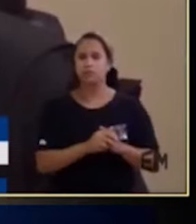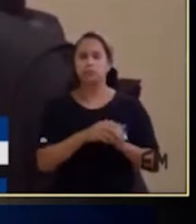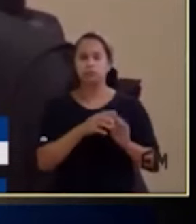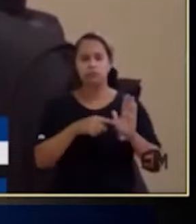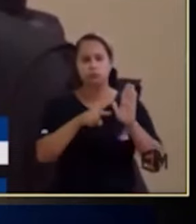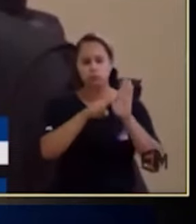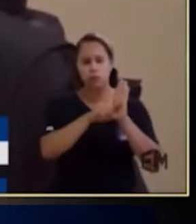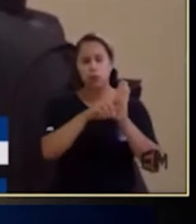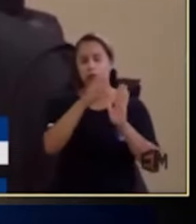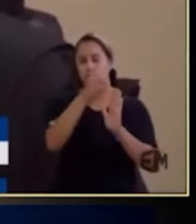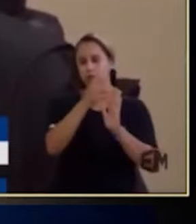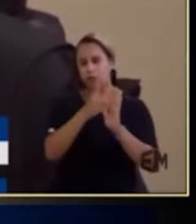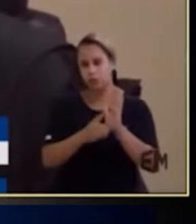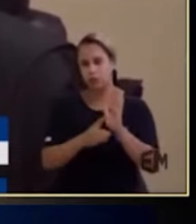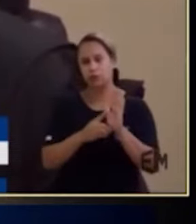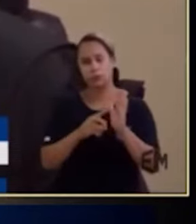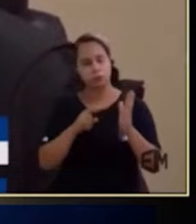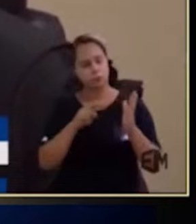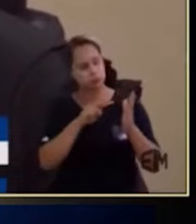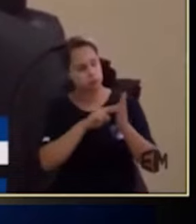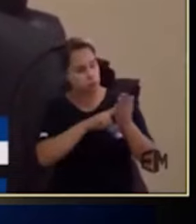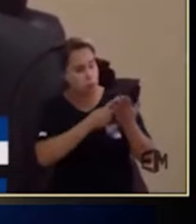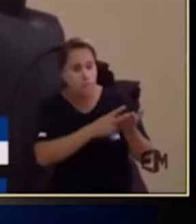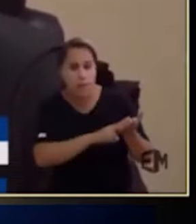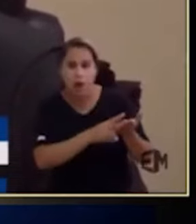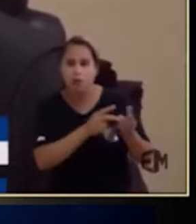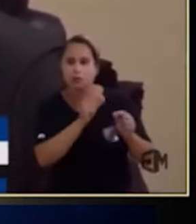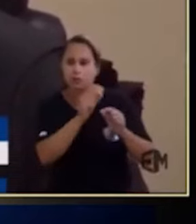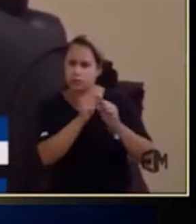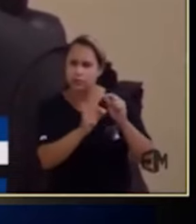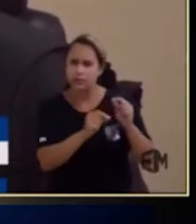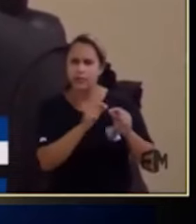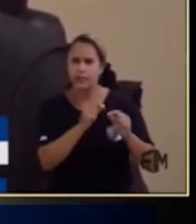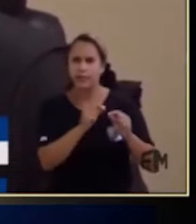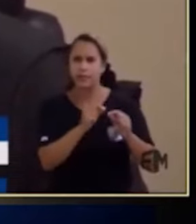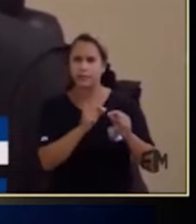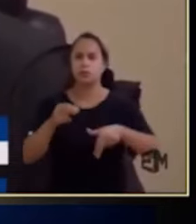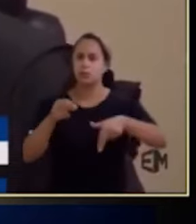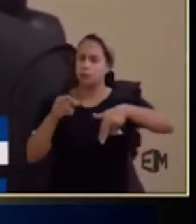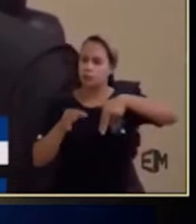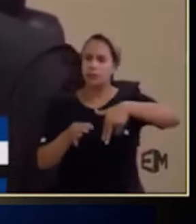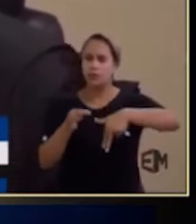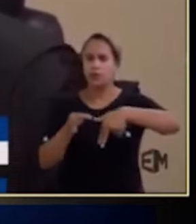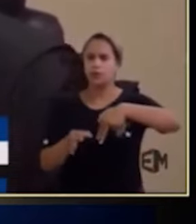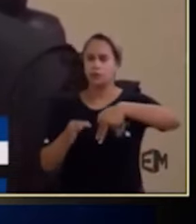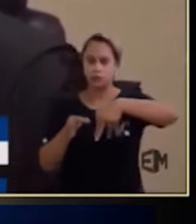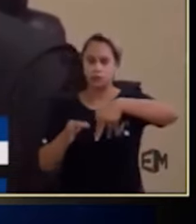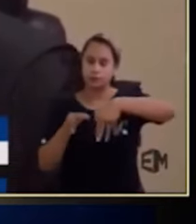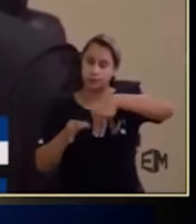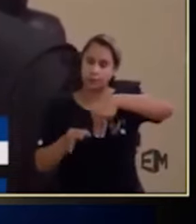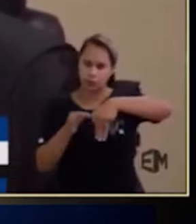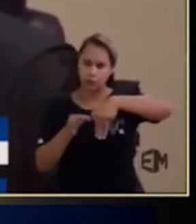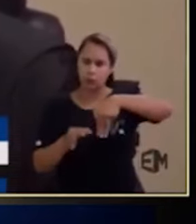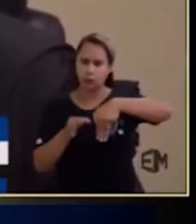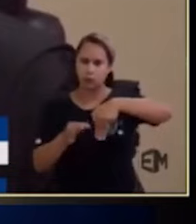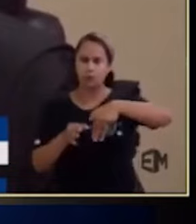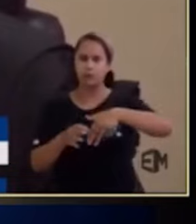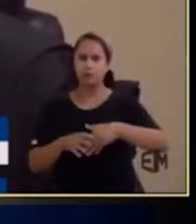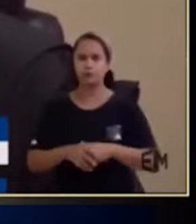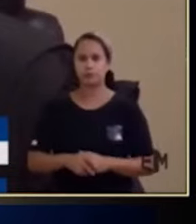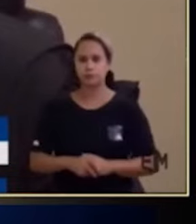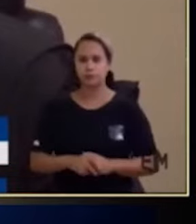só gente por por ter impedir moro por impedir o moro de concorrer ao Senado pelo Estado de São Paulo